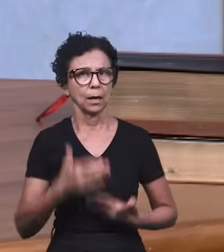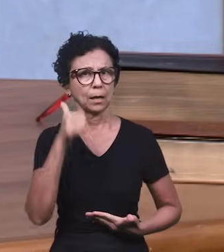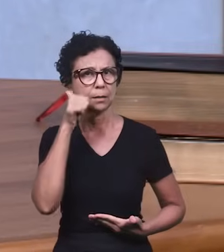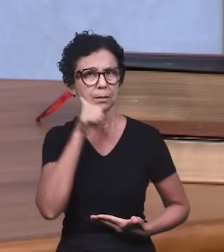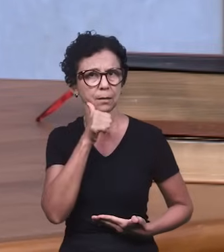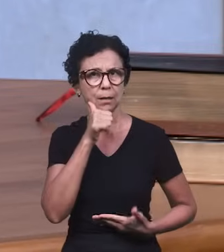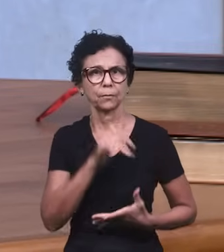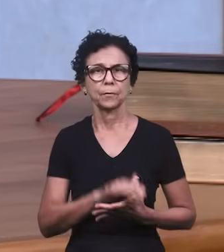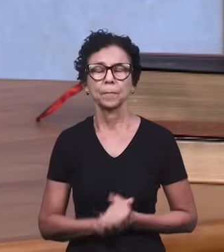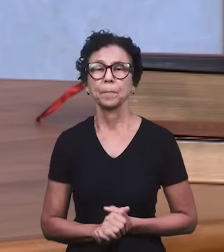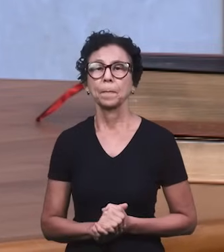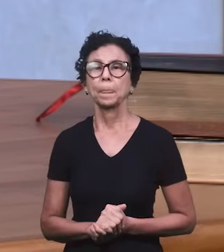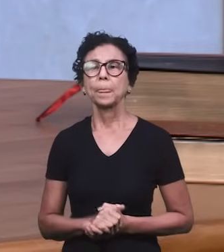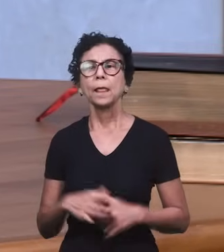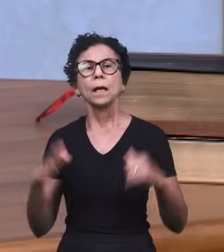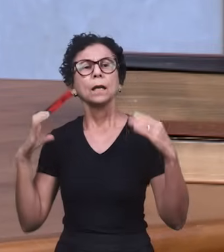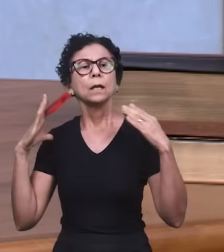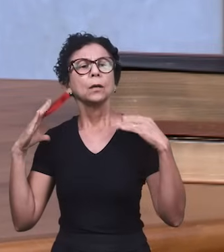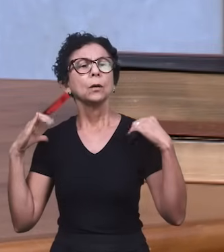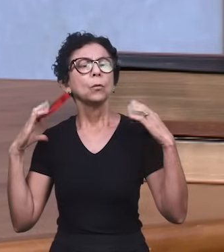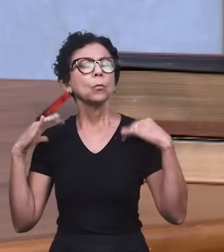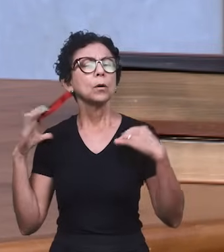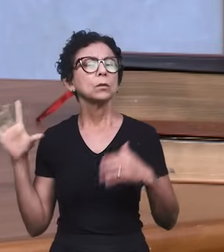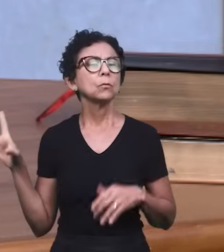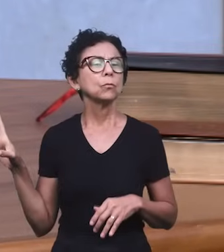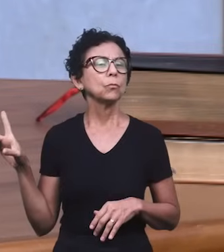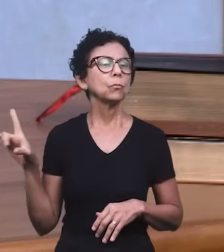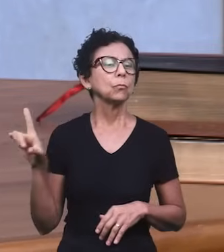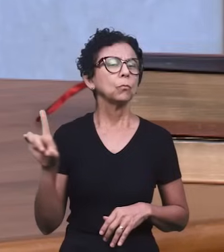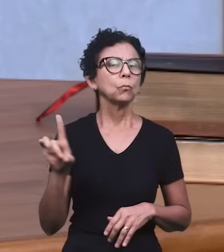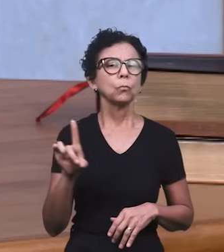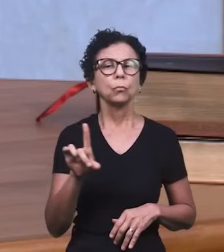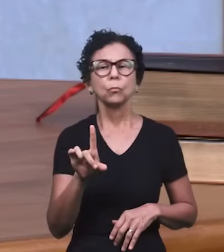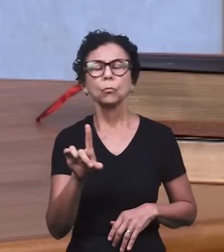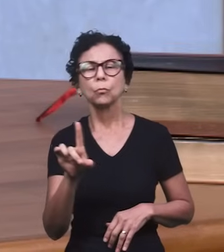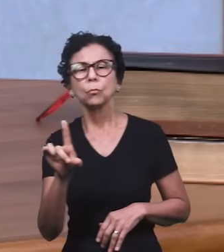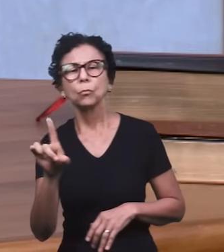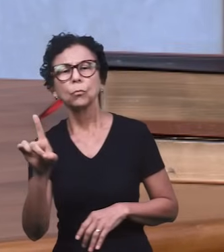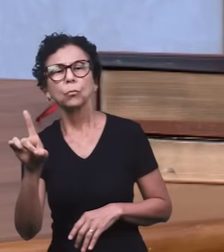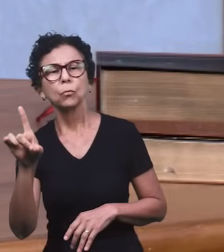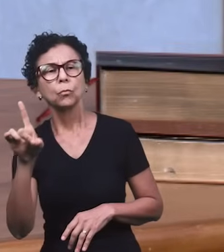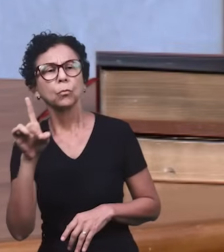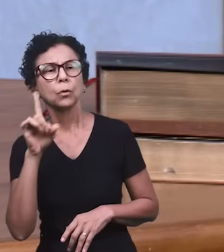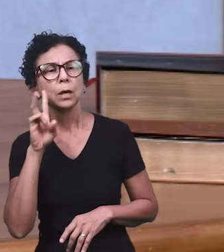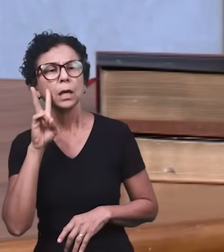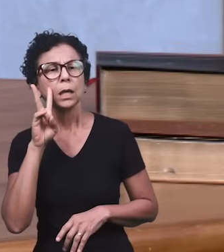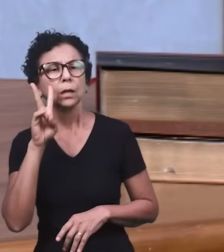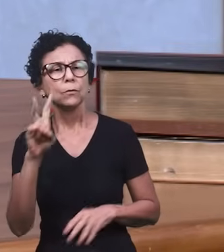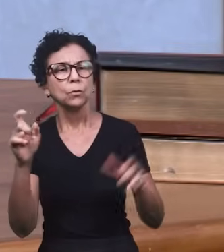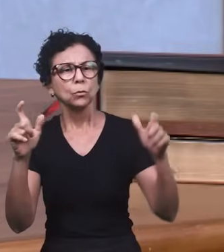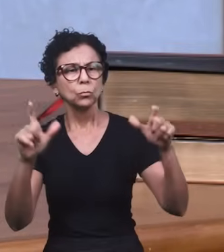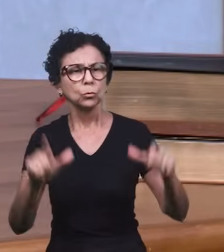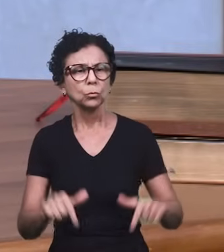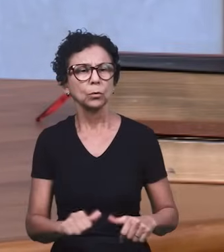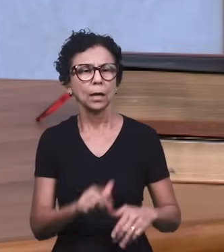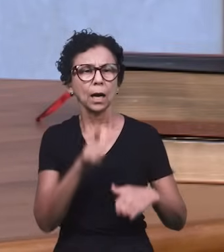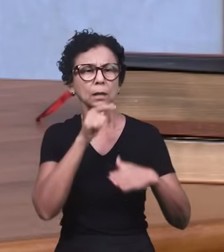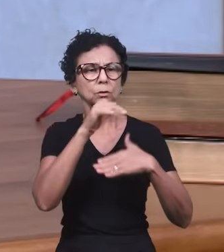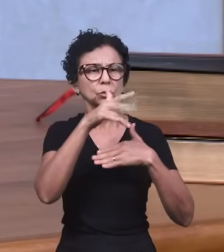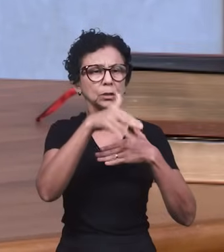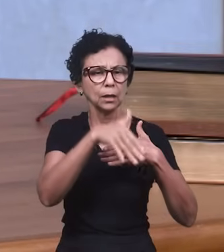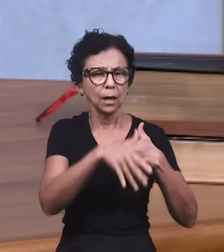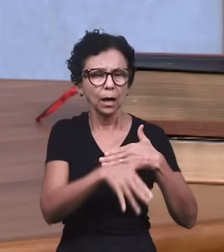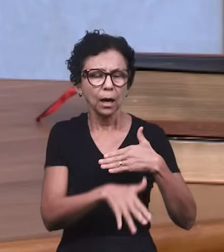Senhor a achou junto a uma fonte de água no deserto junto à fonte no caminho de